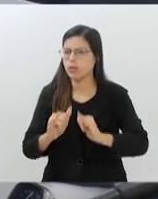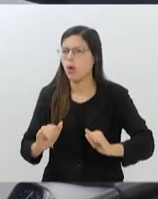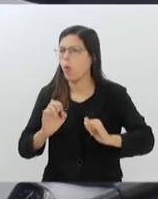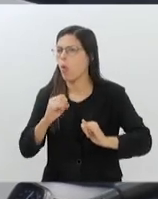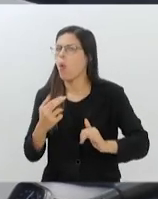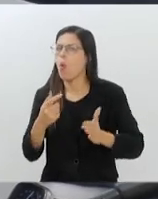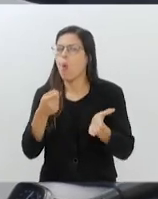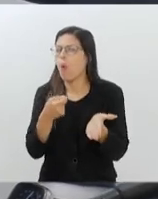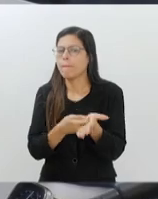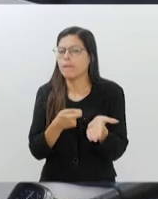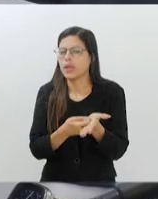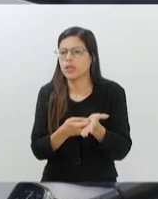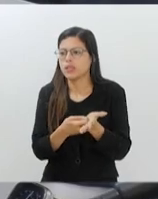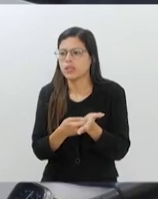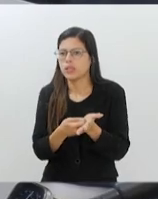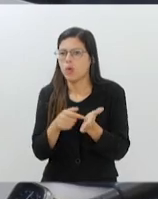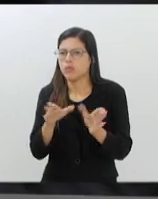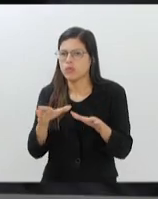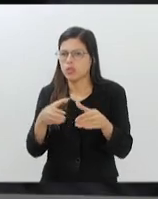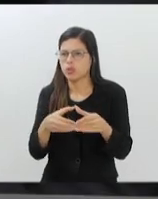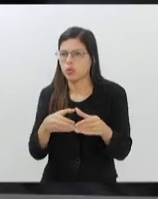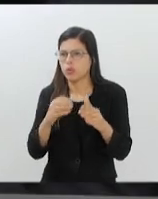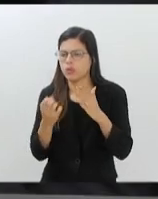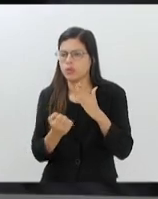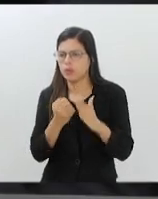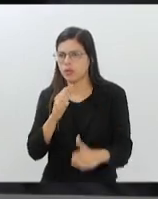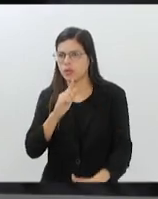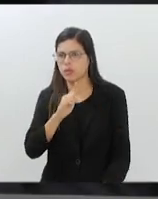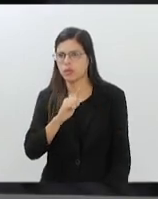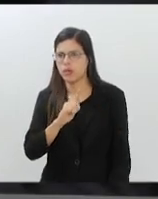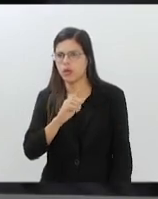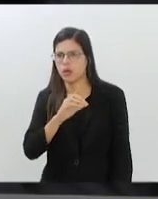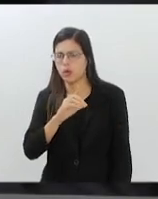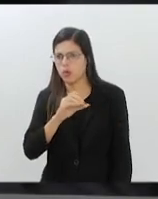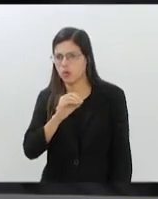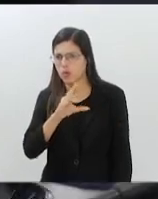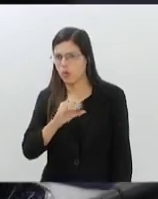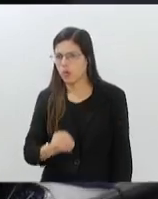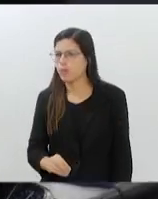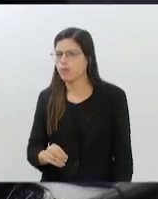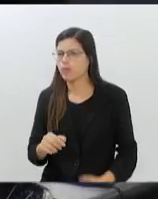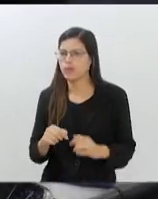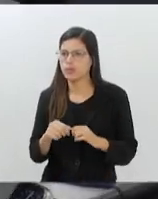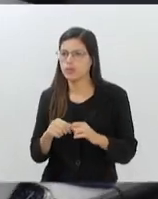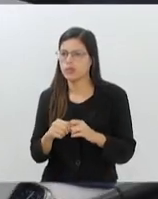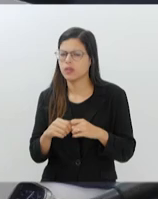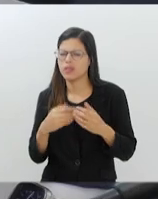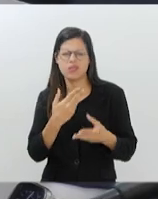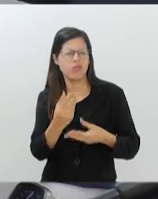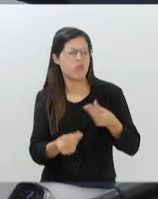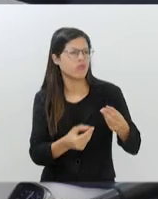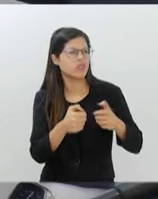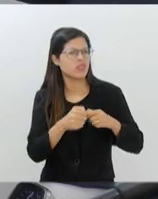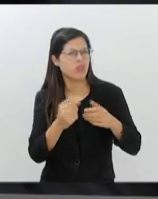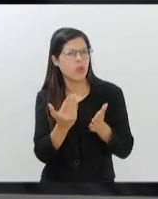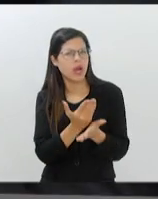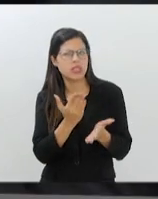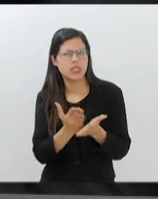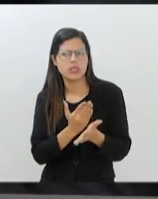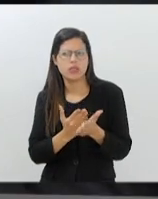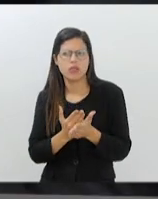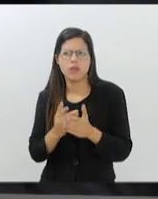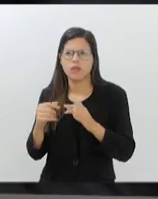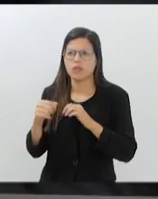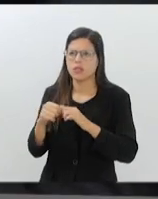grupo Globo fazer matérias positivas da daí espaço publicitário Então como é que ele tá fazendo um caderno sobre ele estava fazendo um